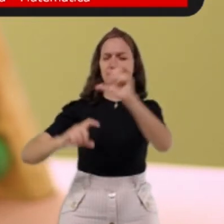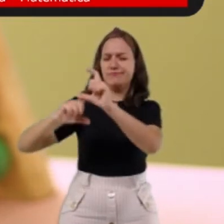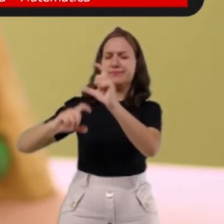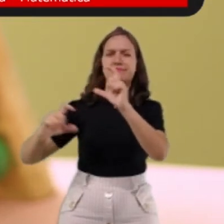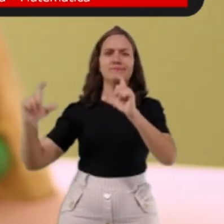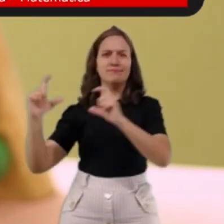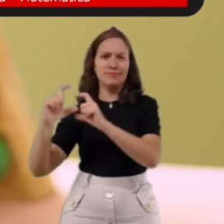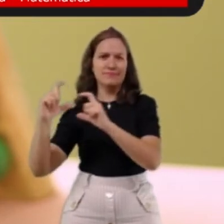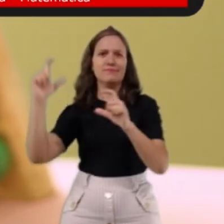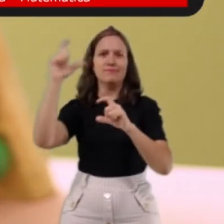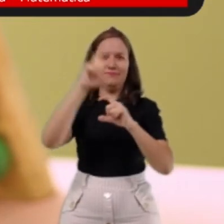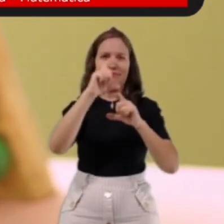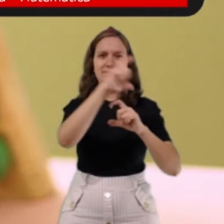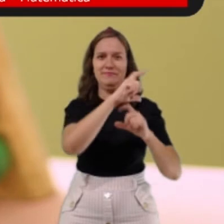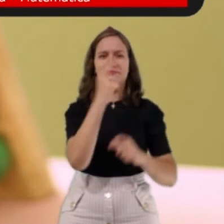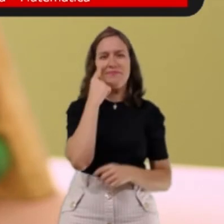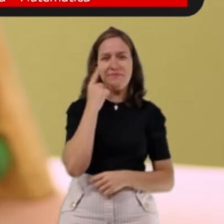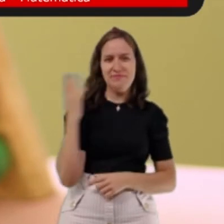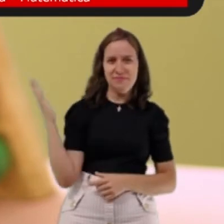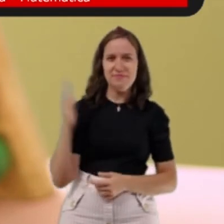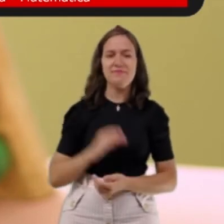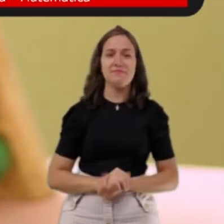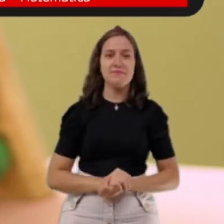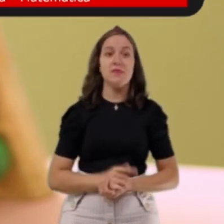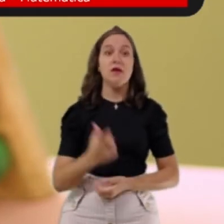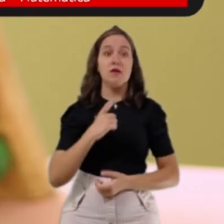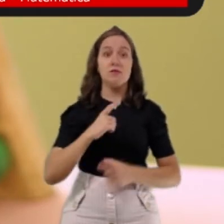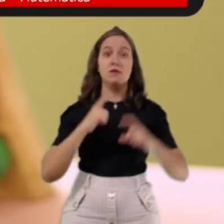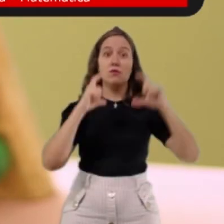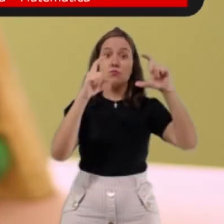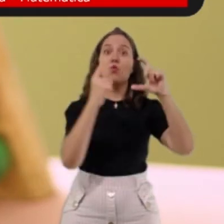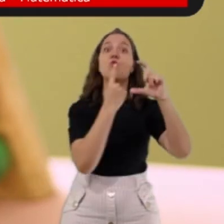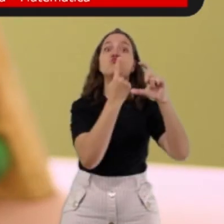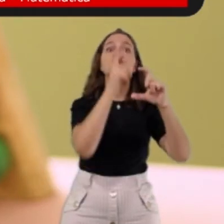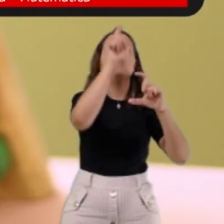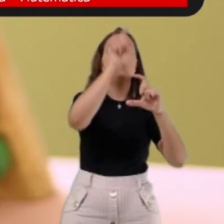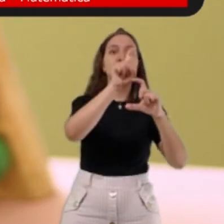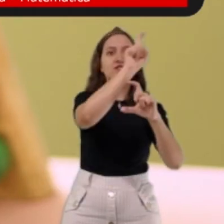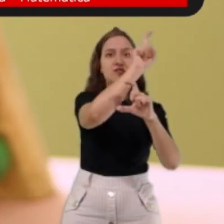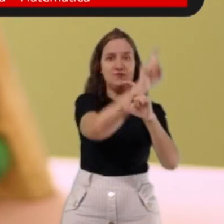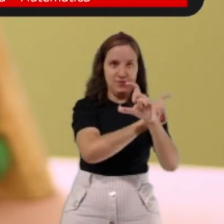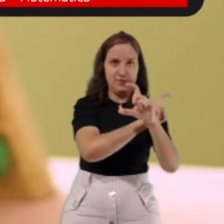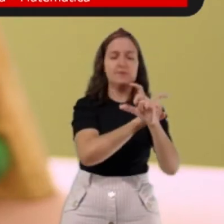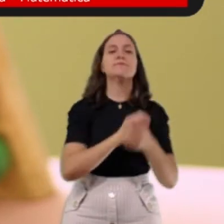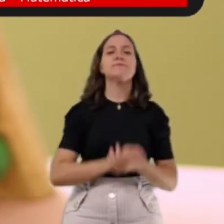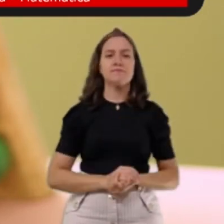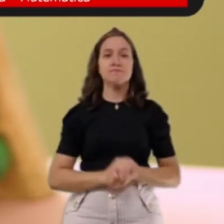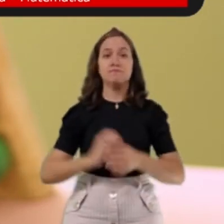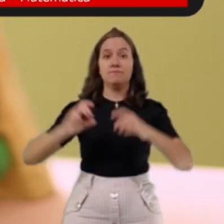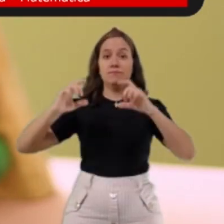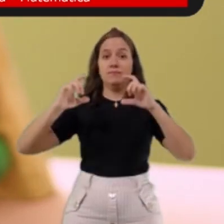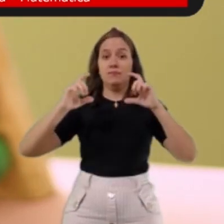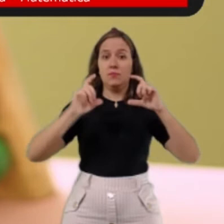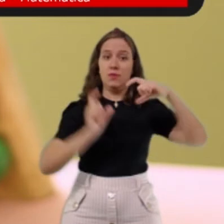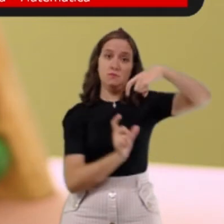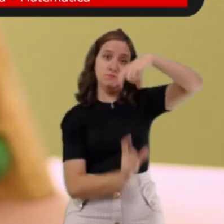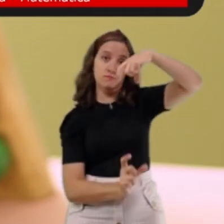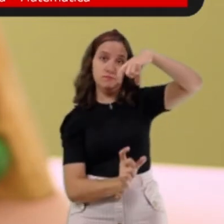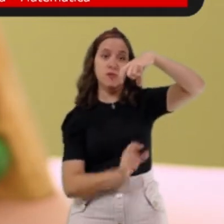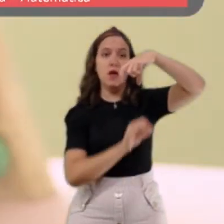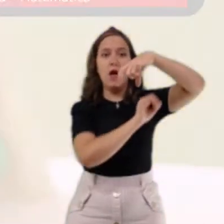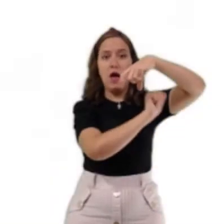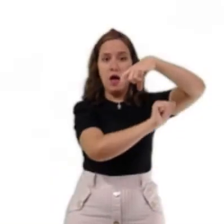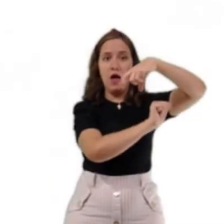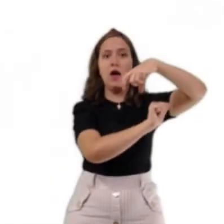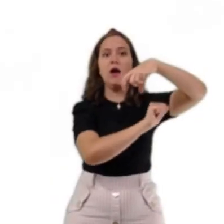o quadrado composto pela figura um remédios lado XX Eu tenho um retângulo da figura 2 que mede a